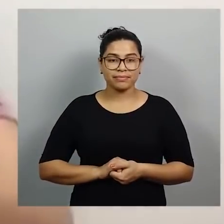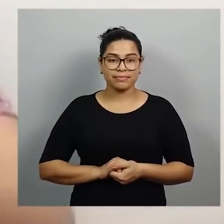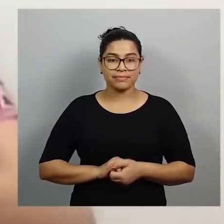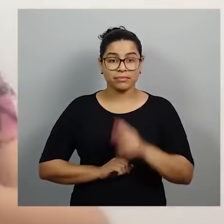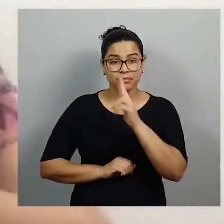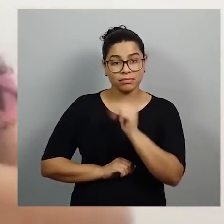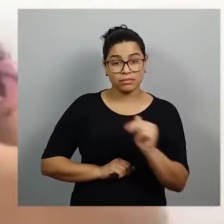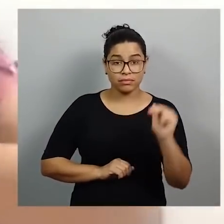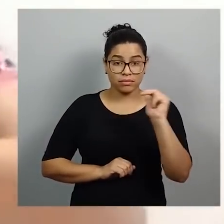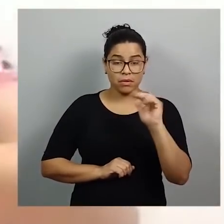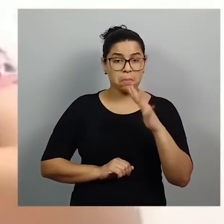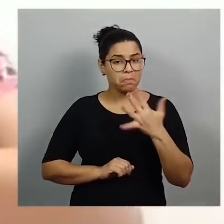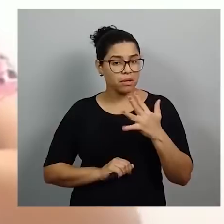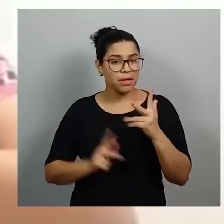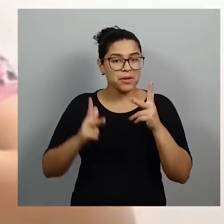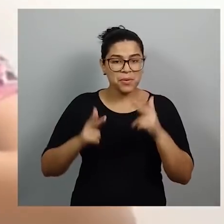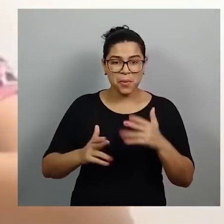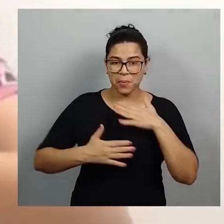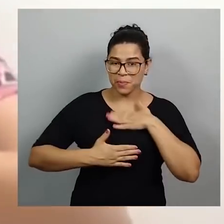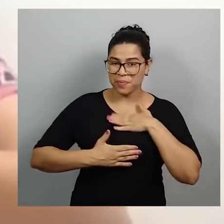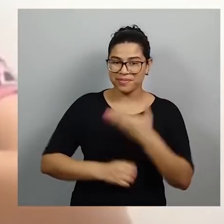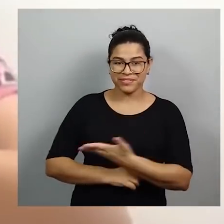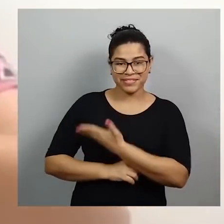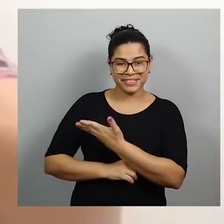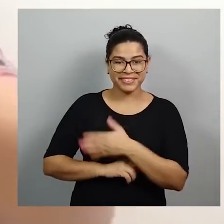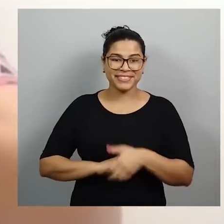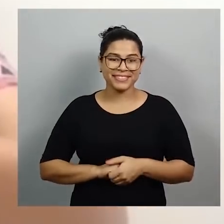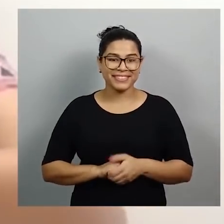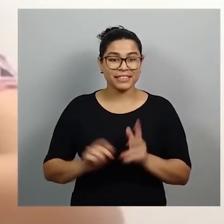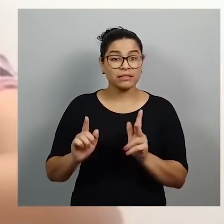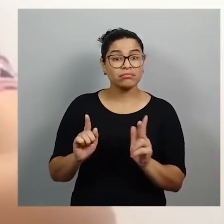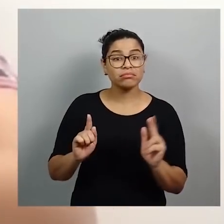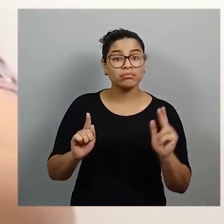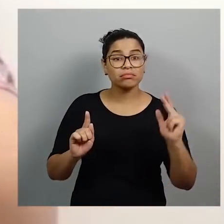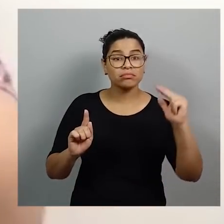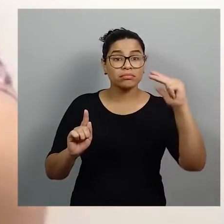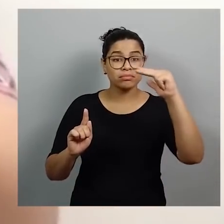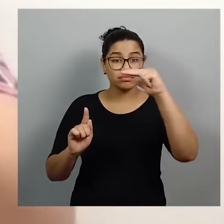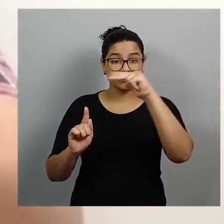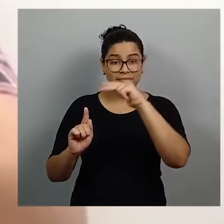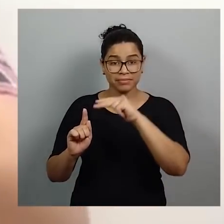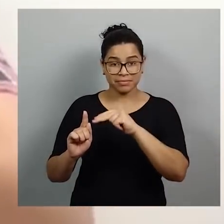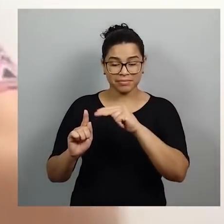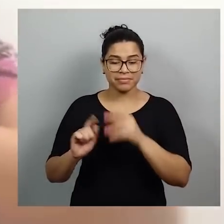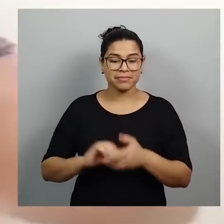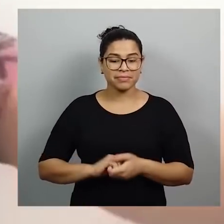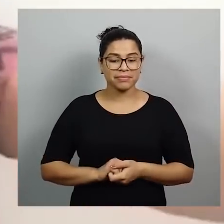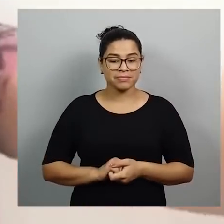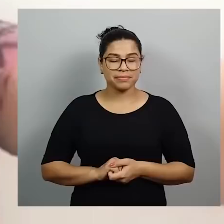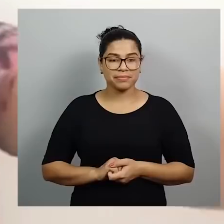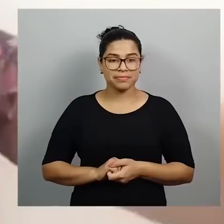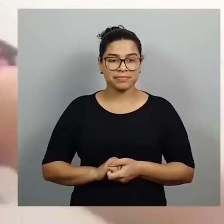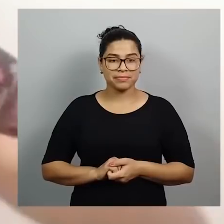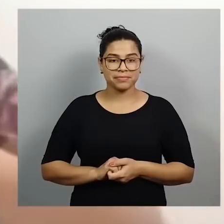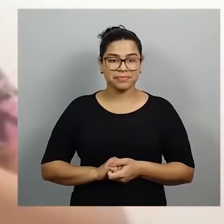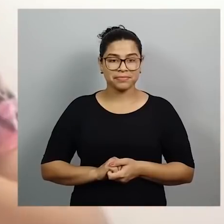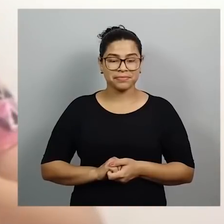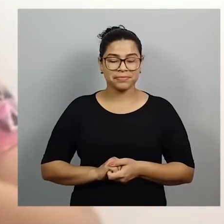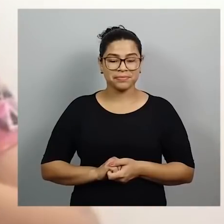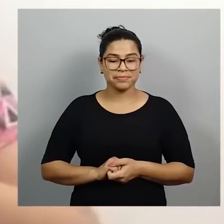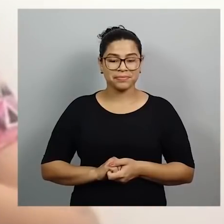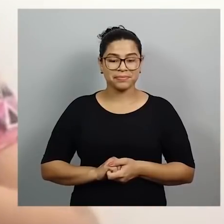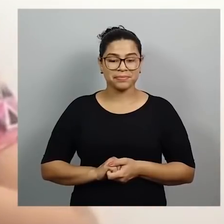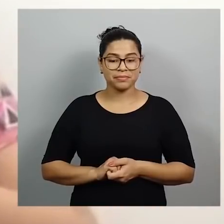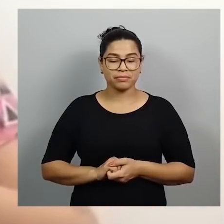Com um desenho mais ou menos assim, vamos recortar em volta. Com a